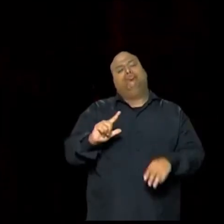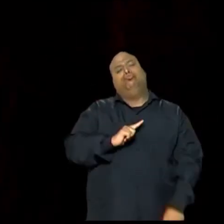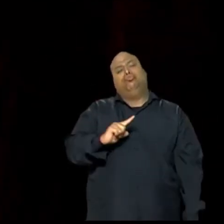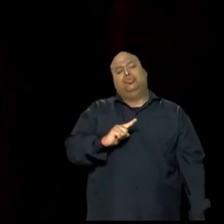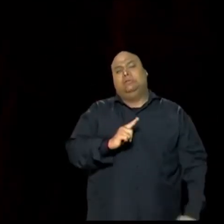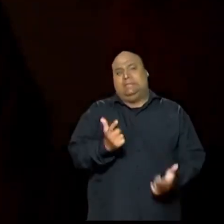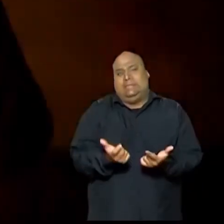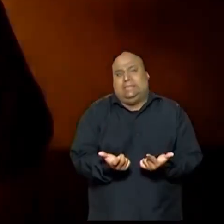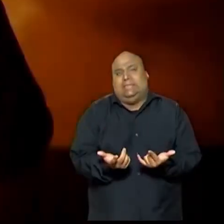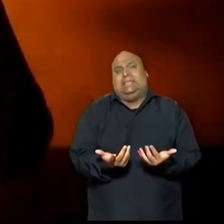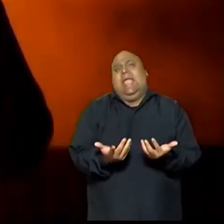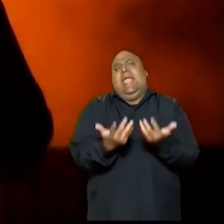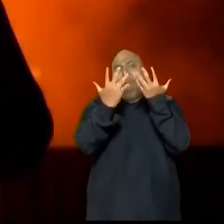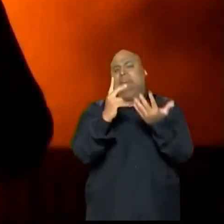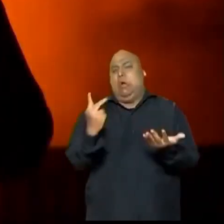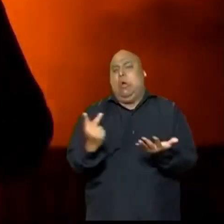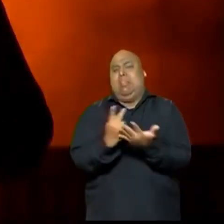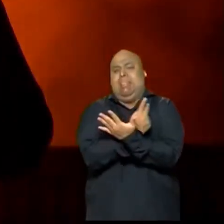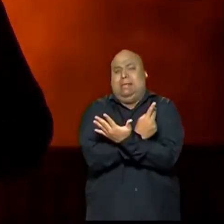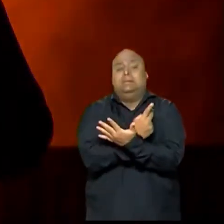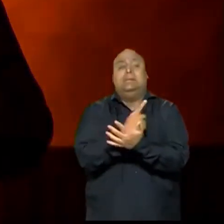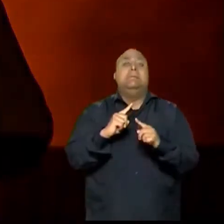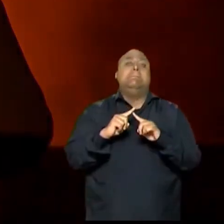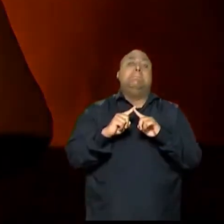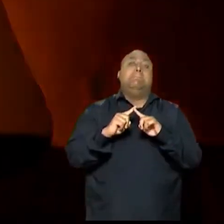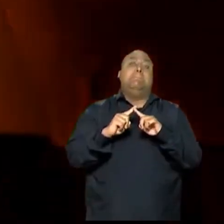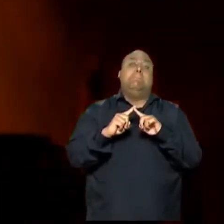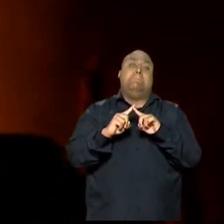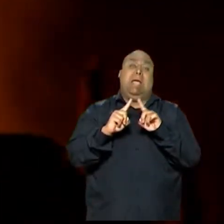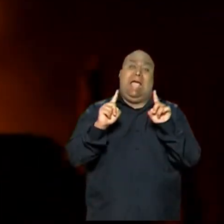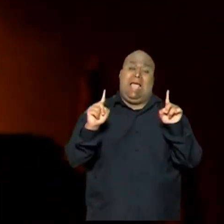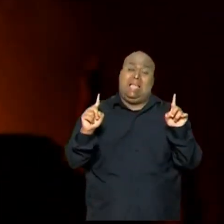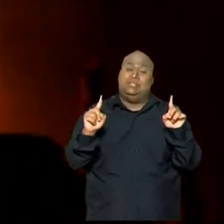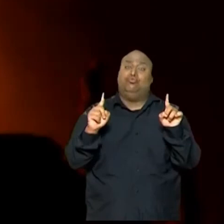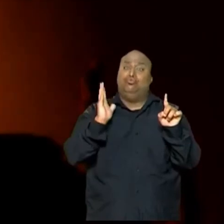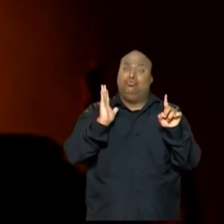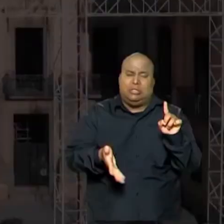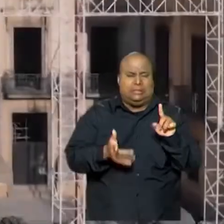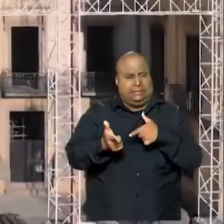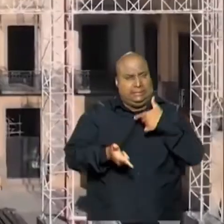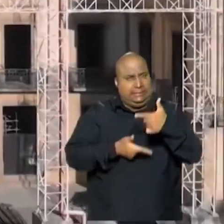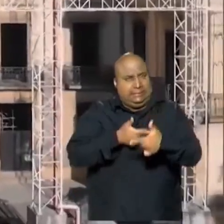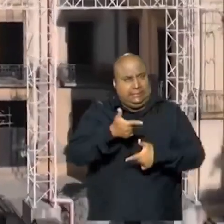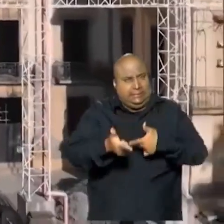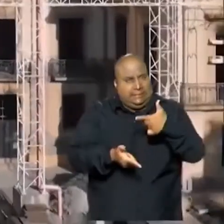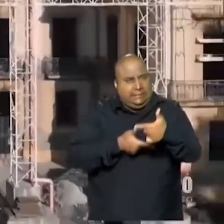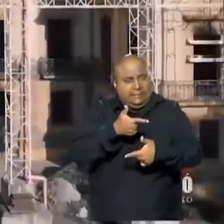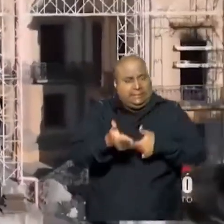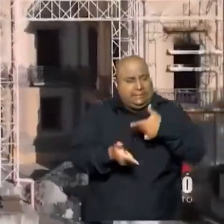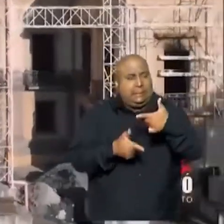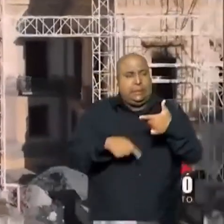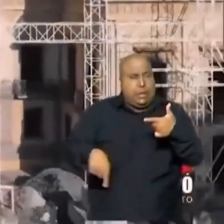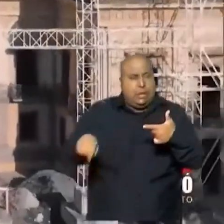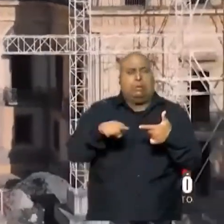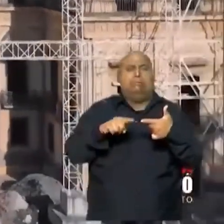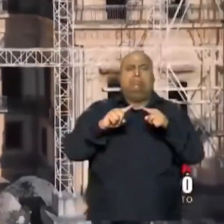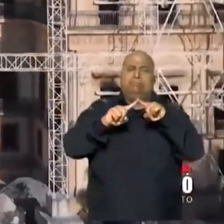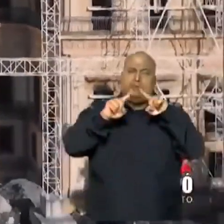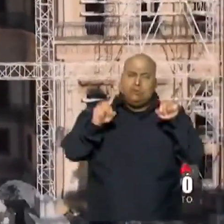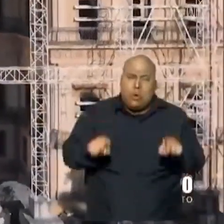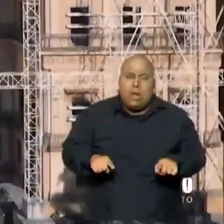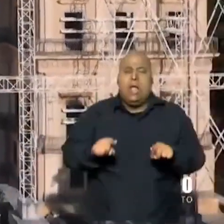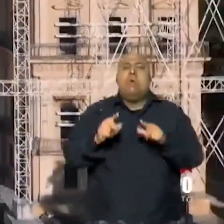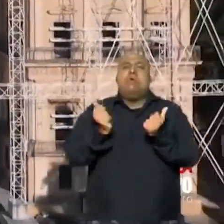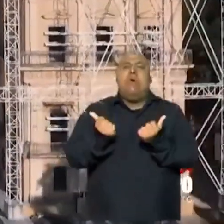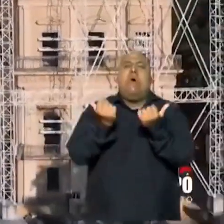por um incêndio devastador. Porém, desde então nós temos trabalhado de forma incansável para